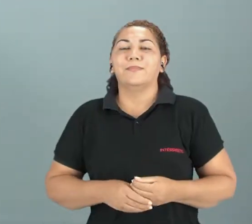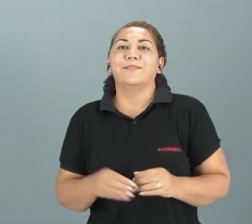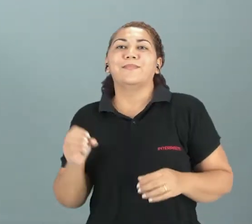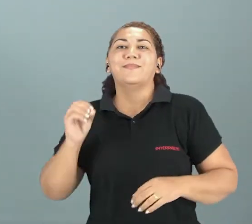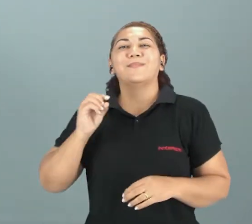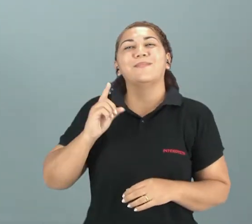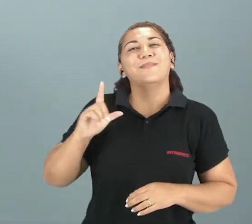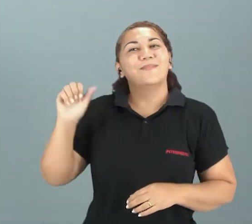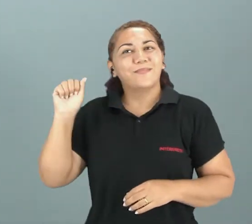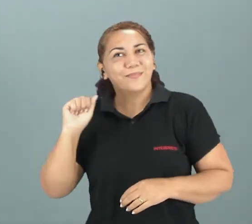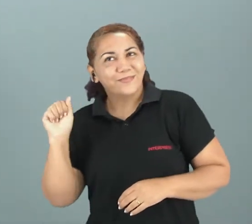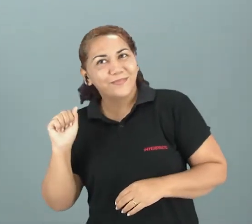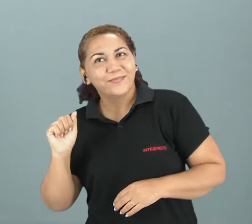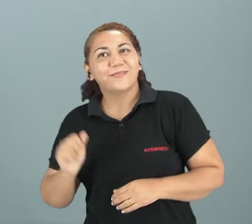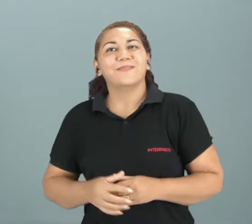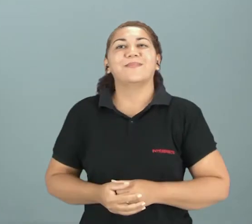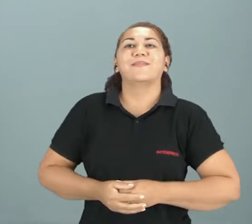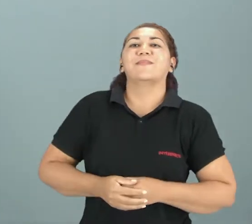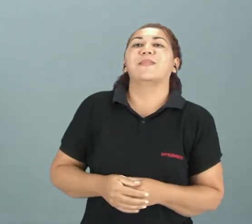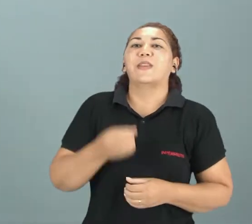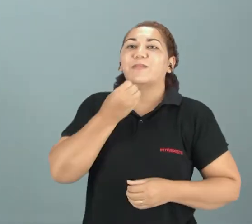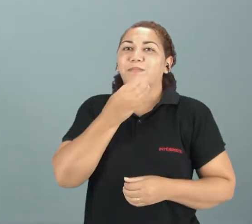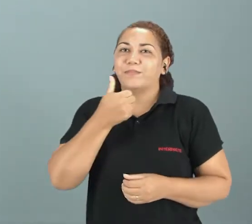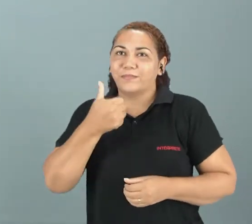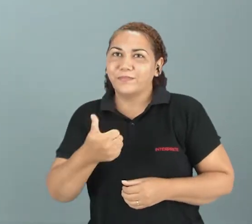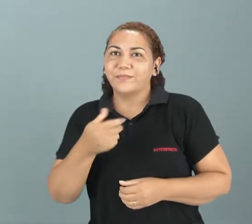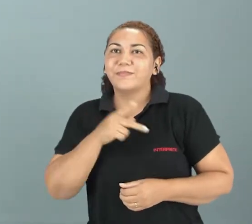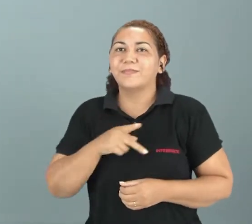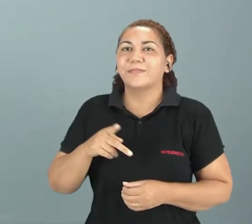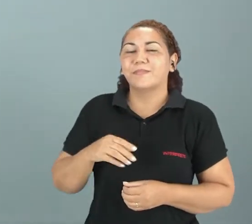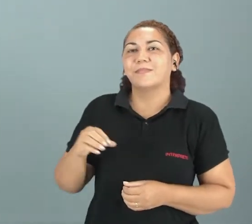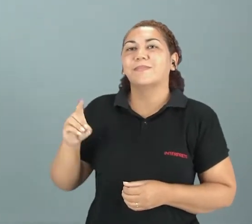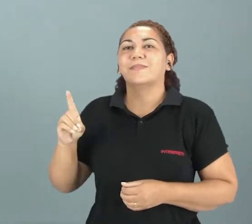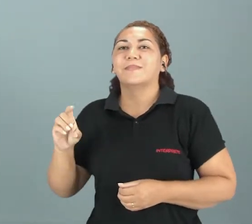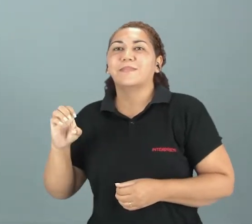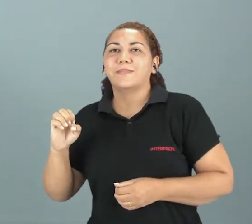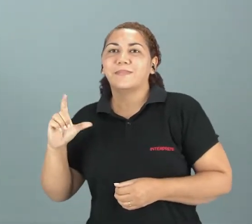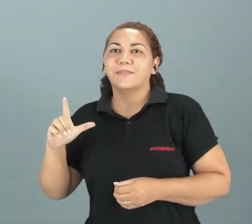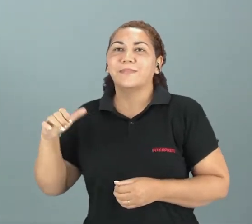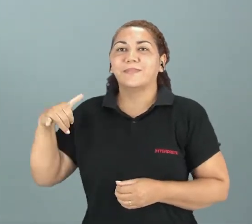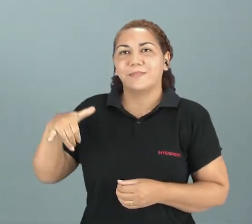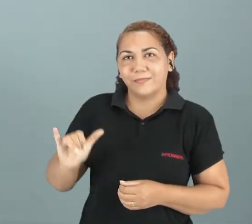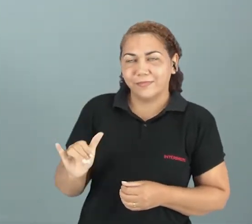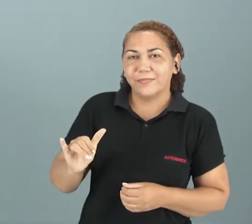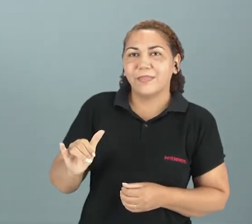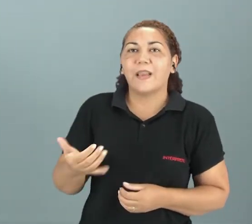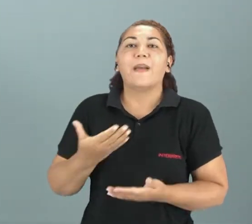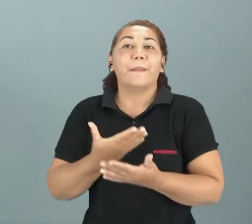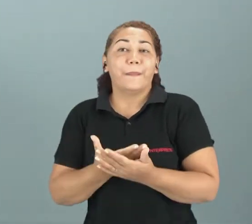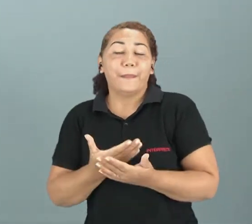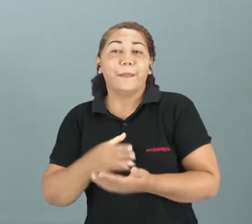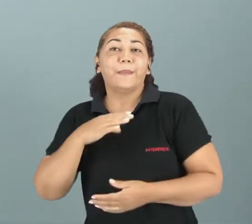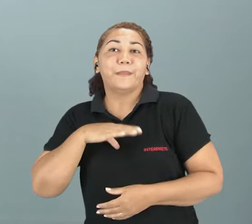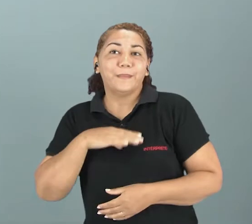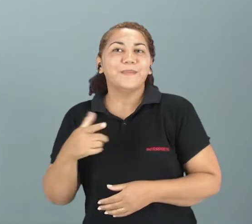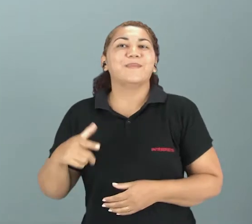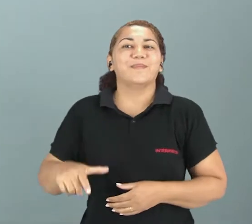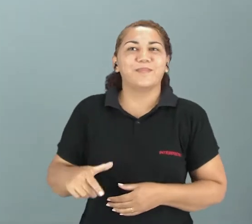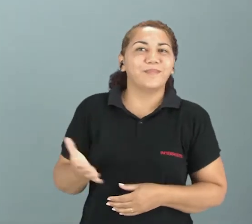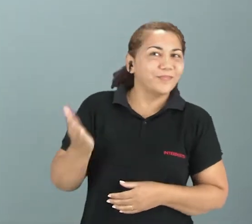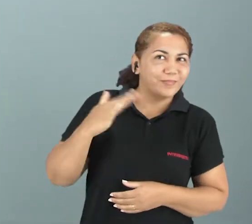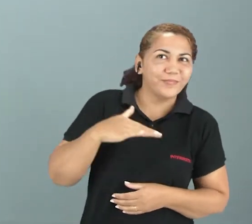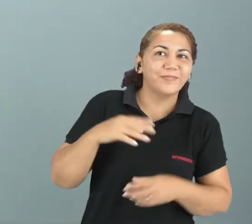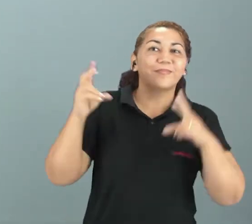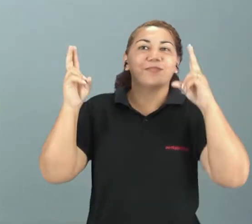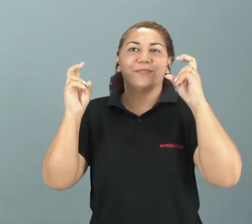Olá, pessoal, tudo bem? Sou a professora Deli e estou aqui para mais uma aula junto com vocês de língua portuguesa. E o tema da nossa